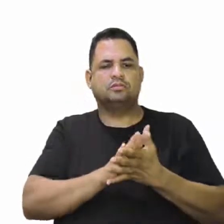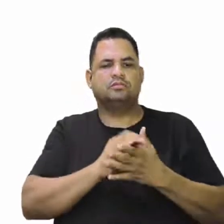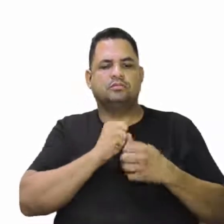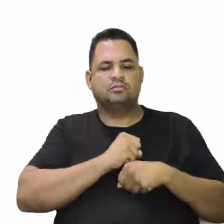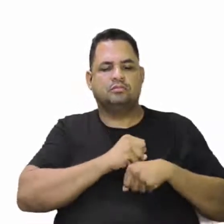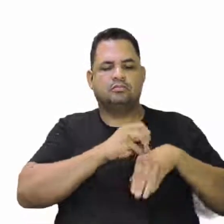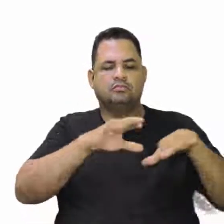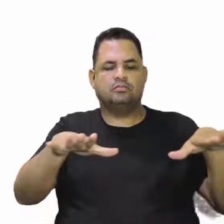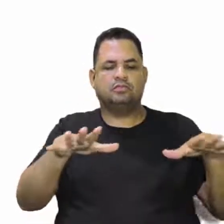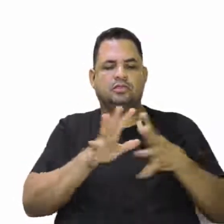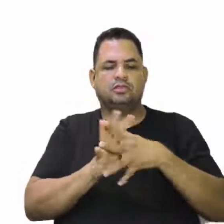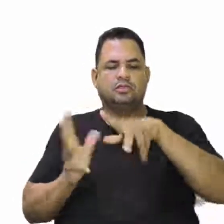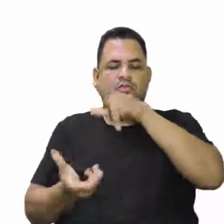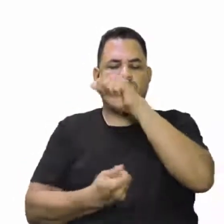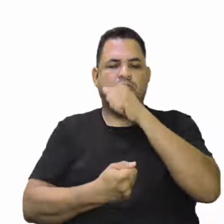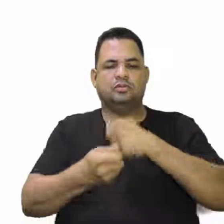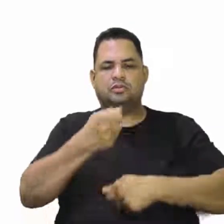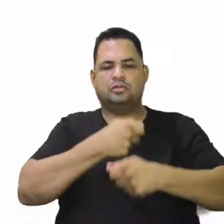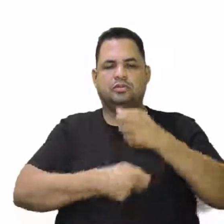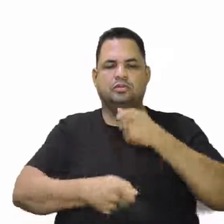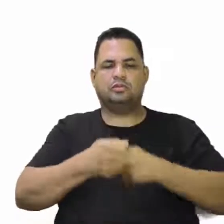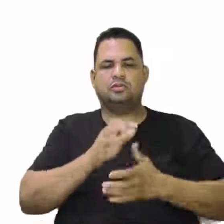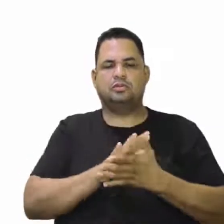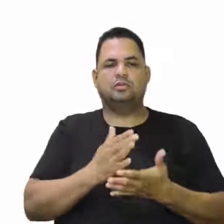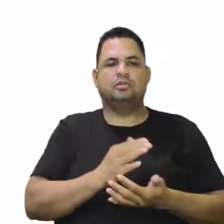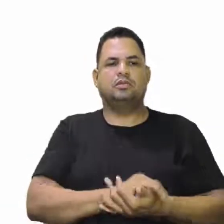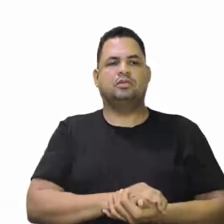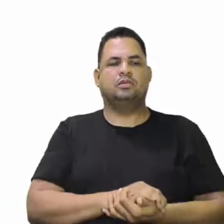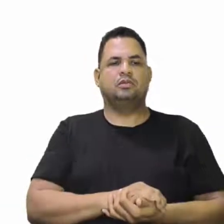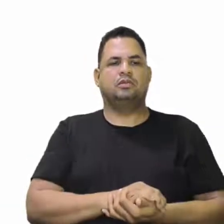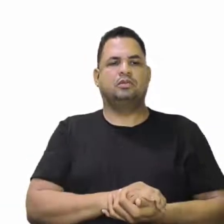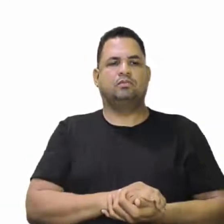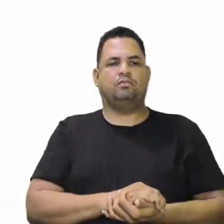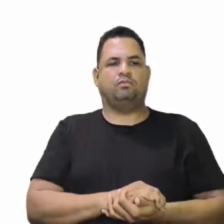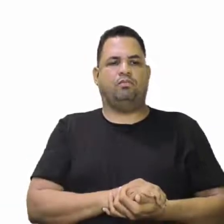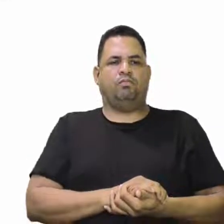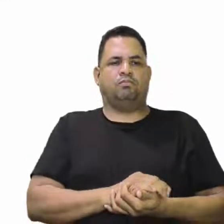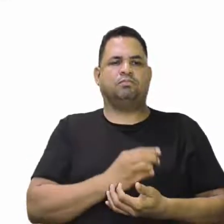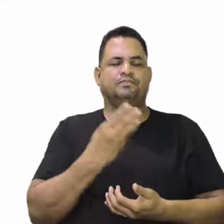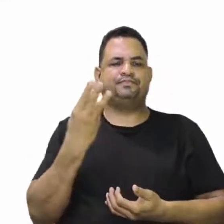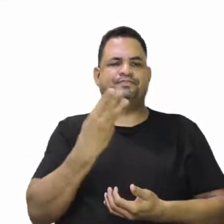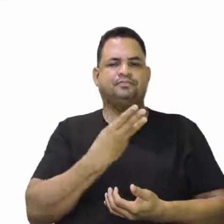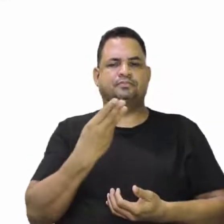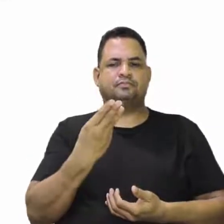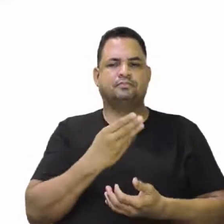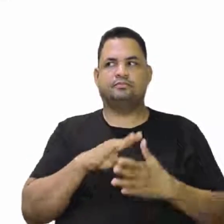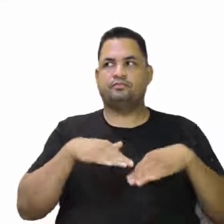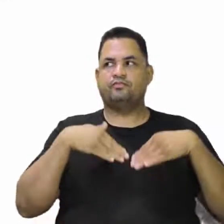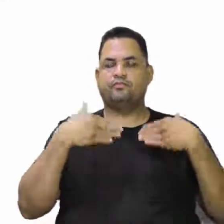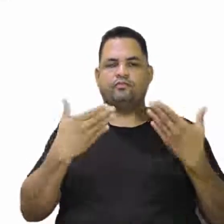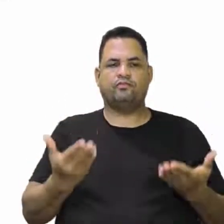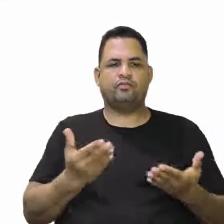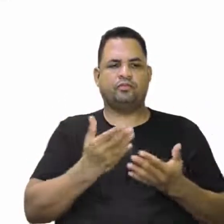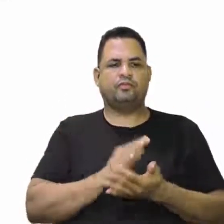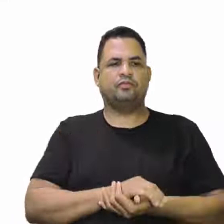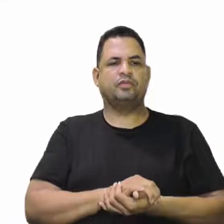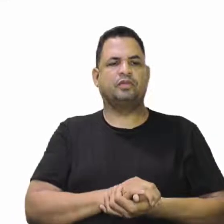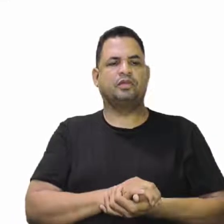da globalização nesse sentido. 33. Quando o refrão